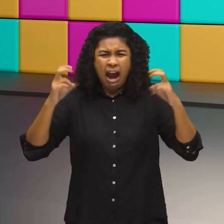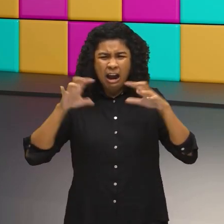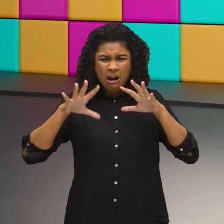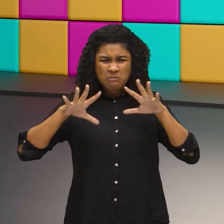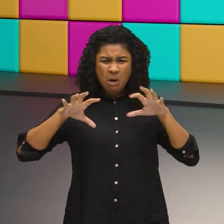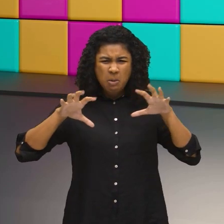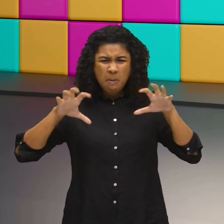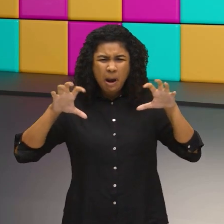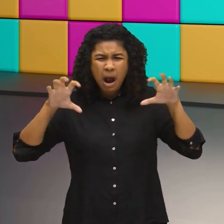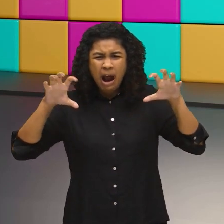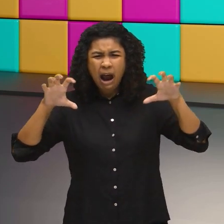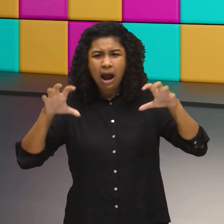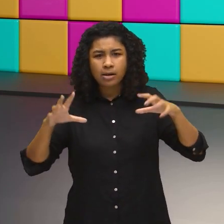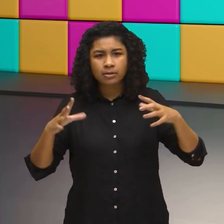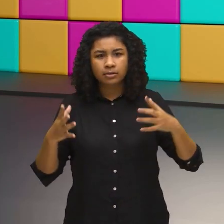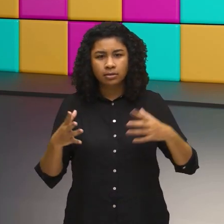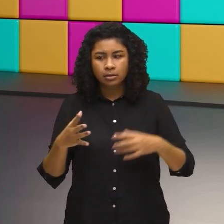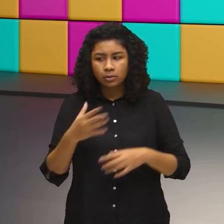ela fique